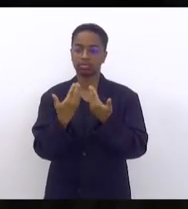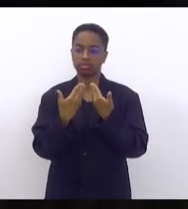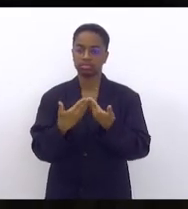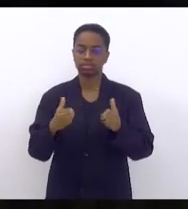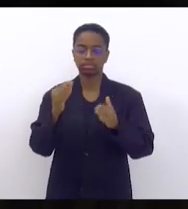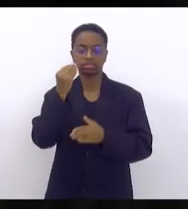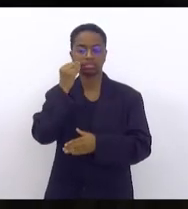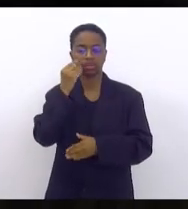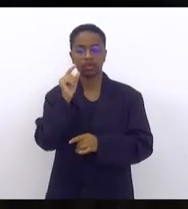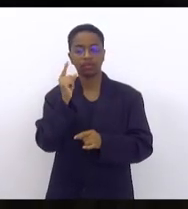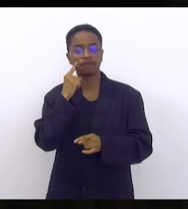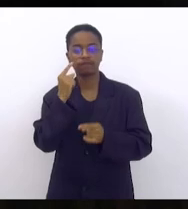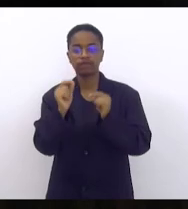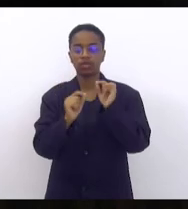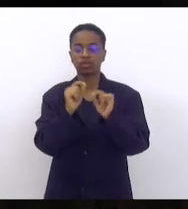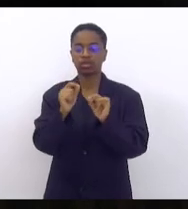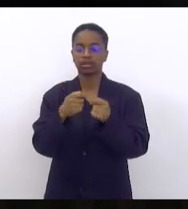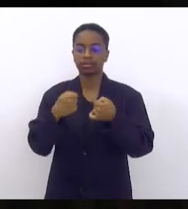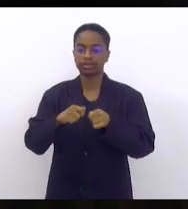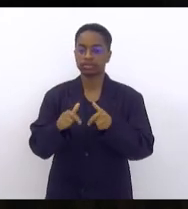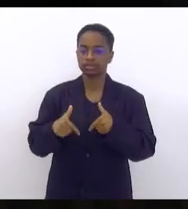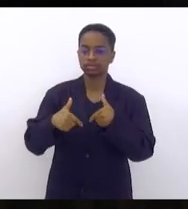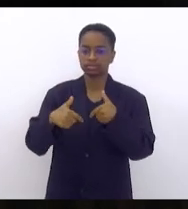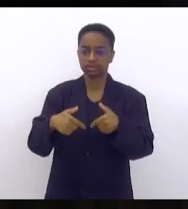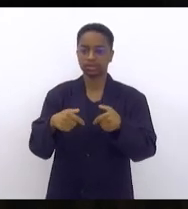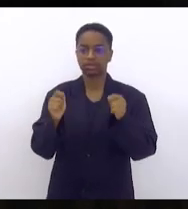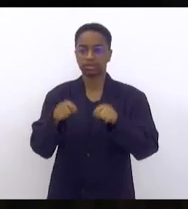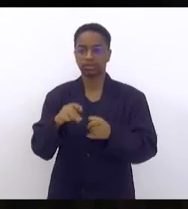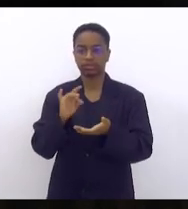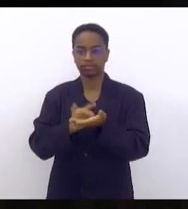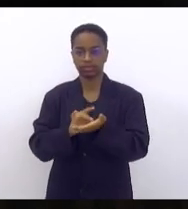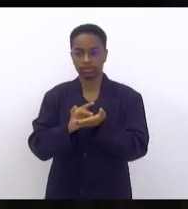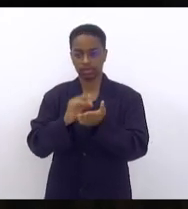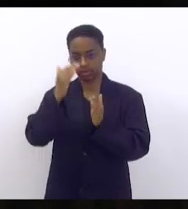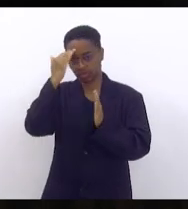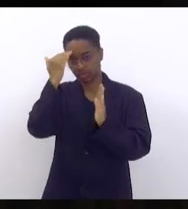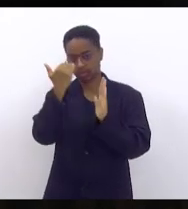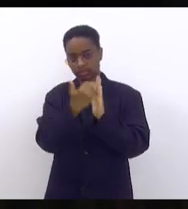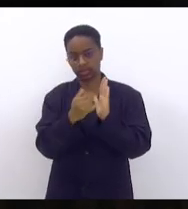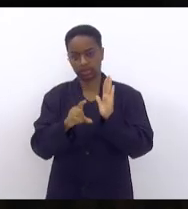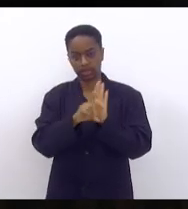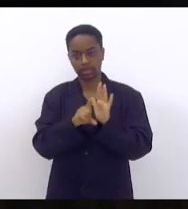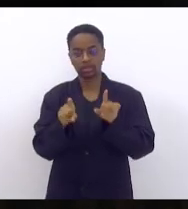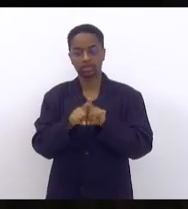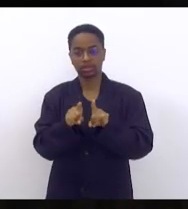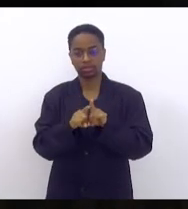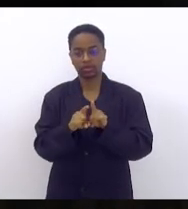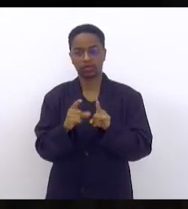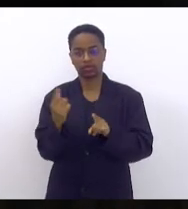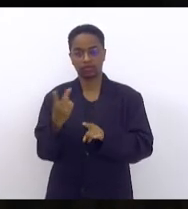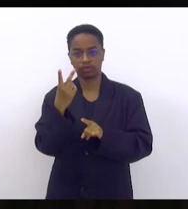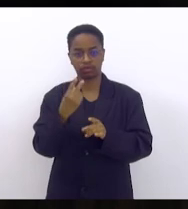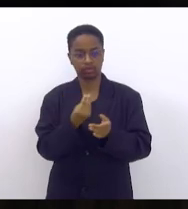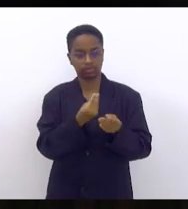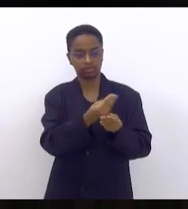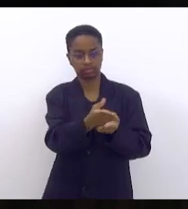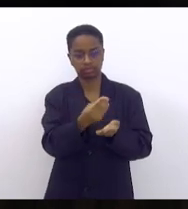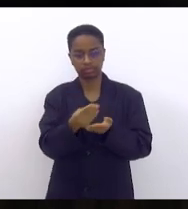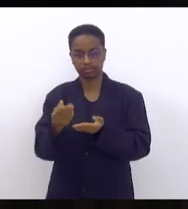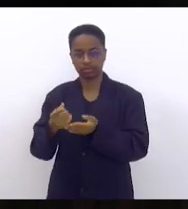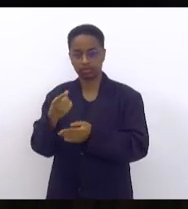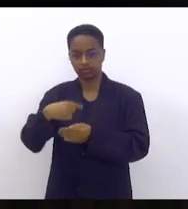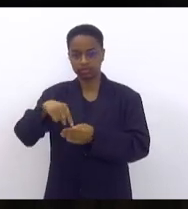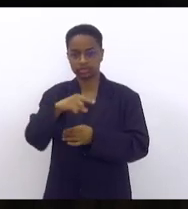é necessário ser feito para que a lei seja efetivada e o benefício seja dado conforme está na